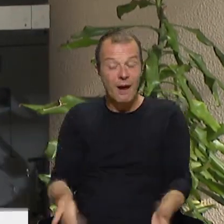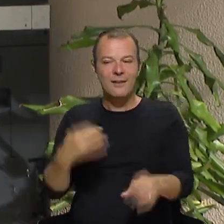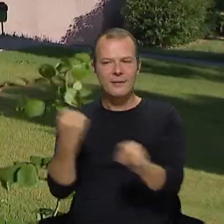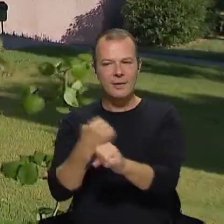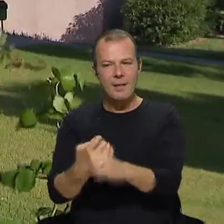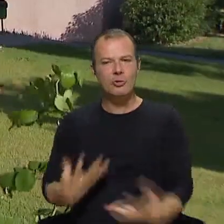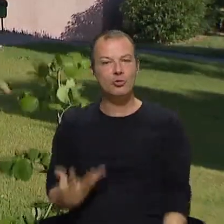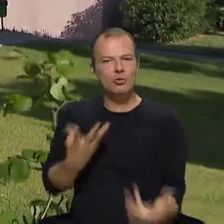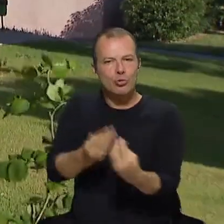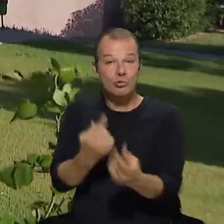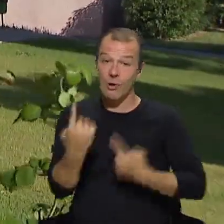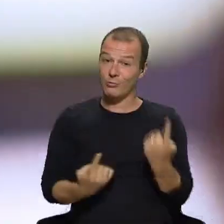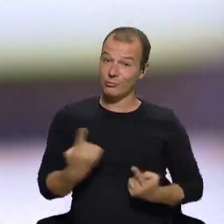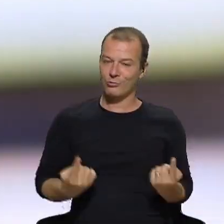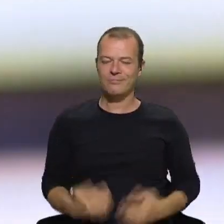juntos alguns.